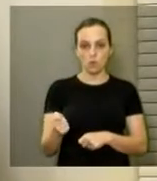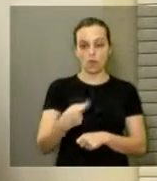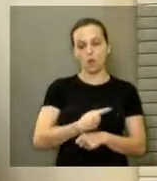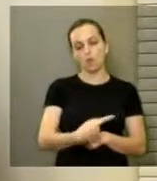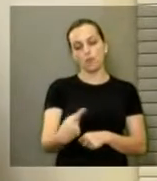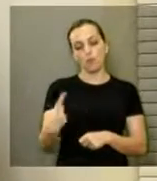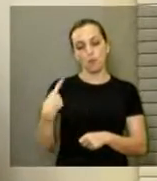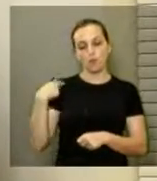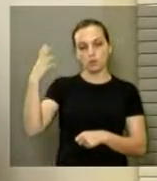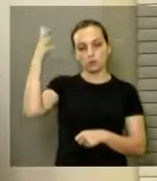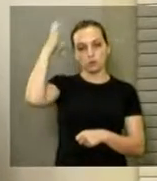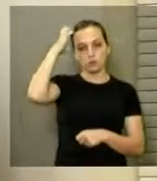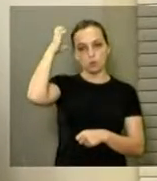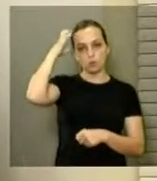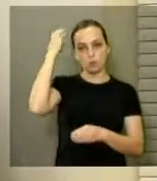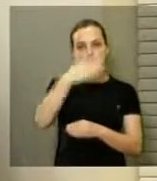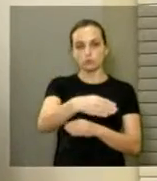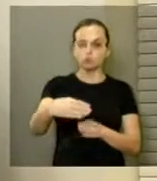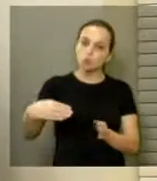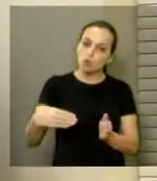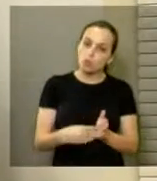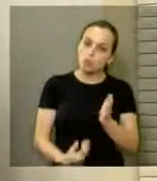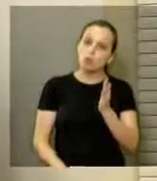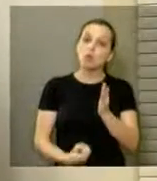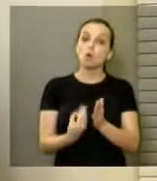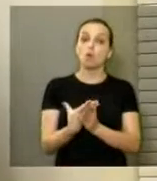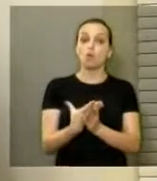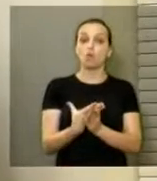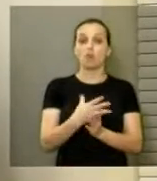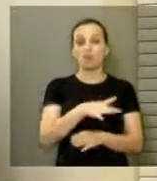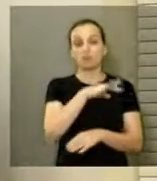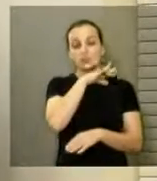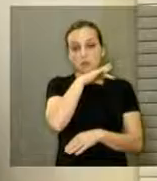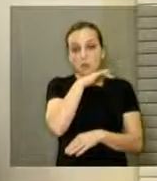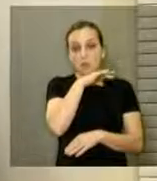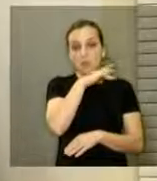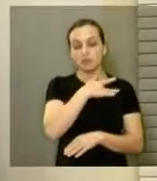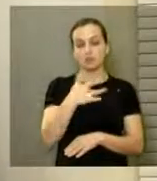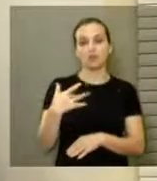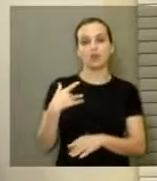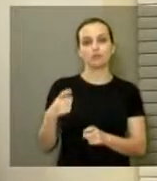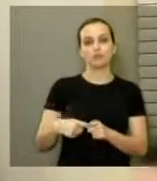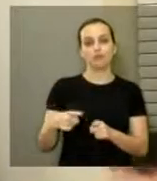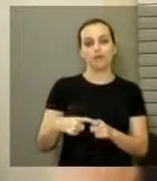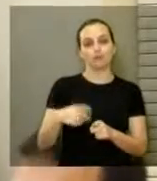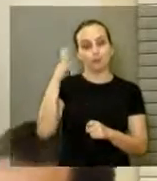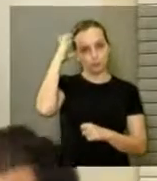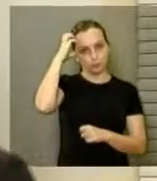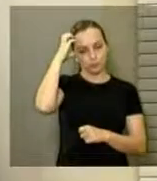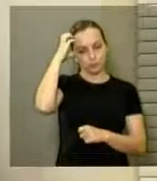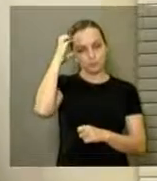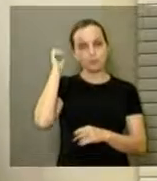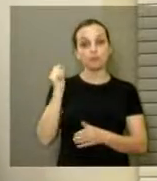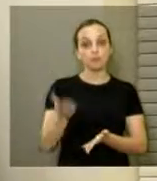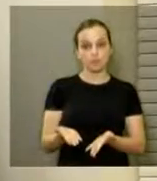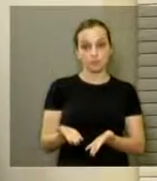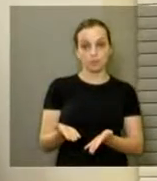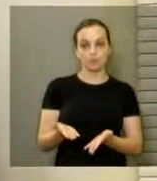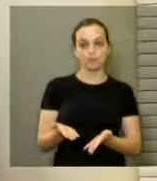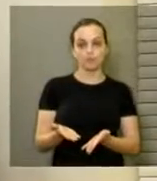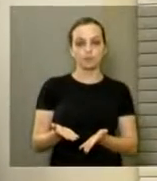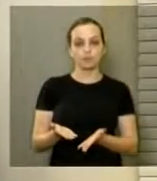somos culpados de tudo que acontece de ruim na saúde, é o médico. Entendeu? Então,